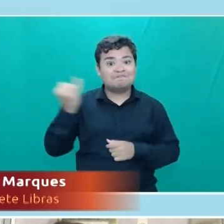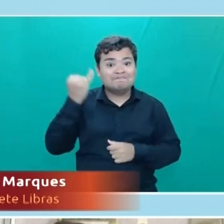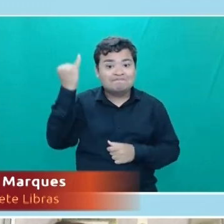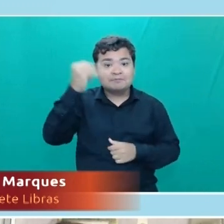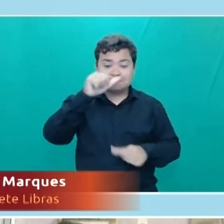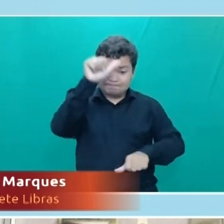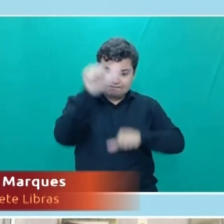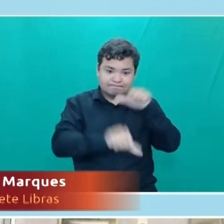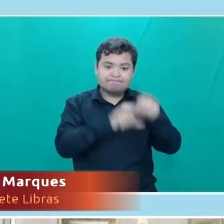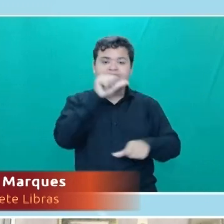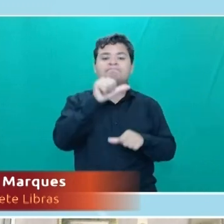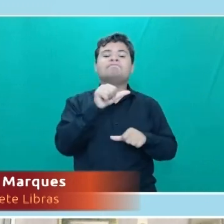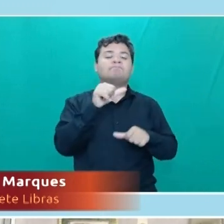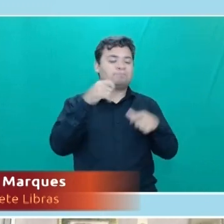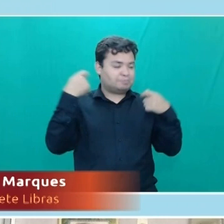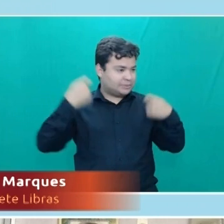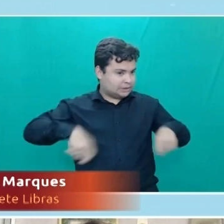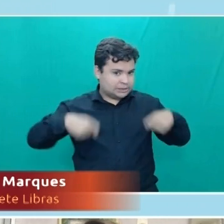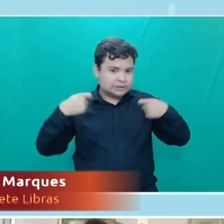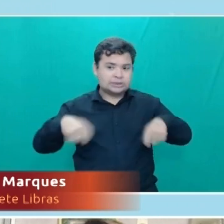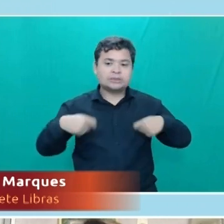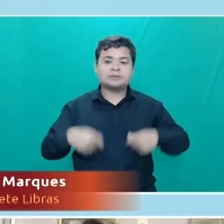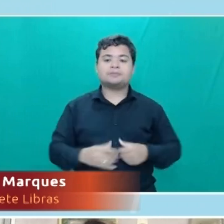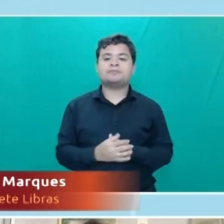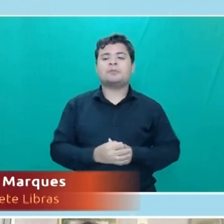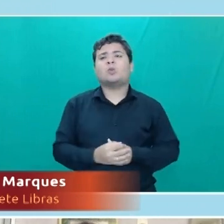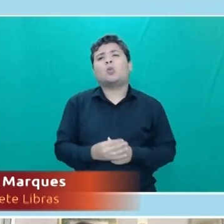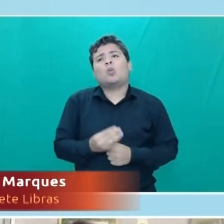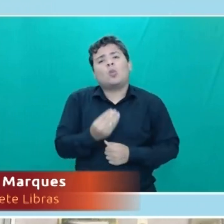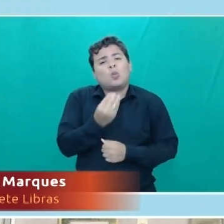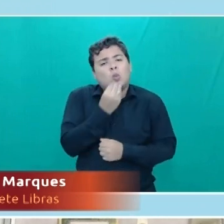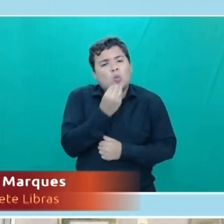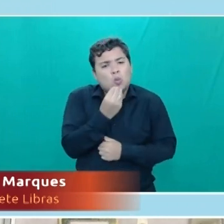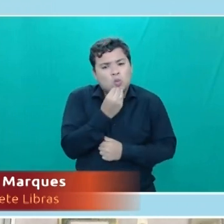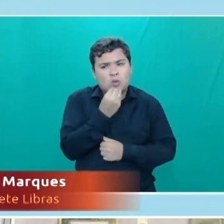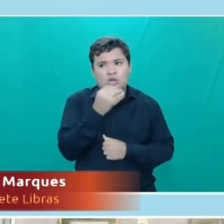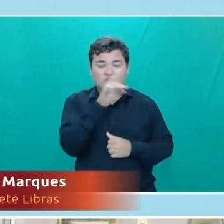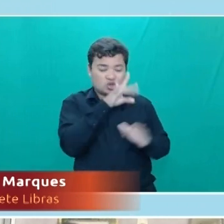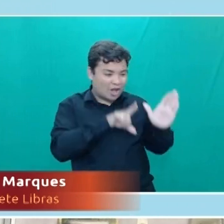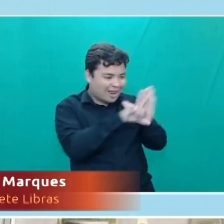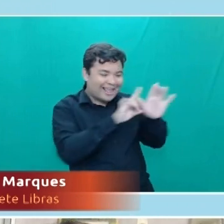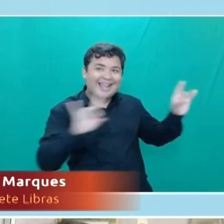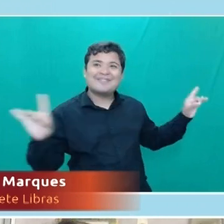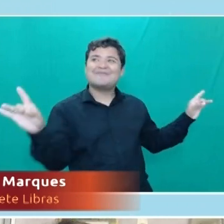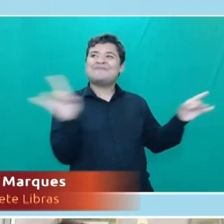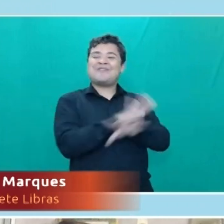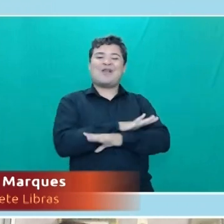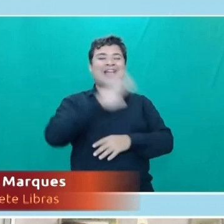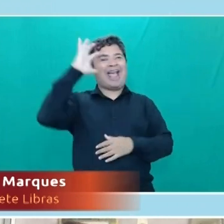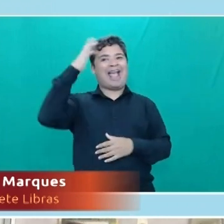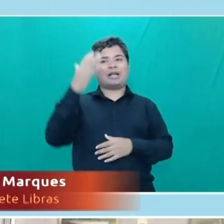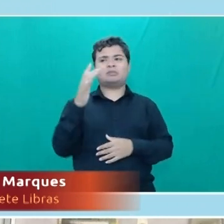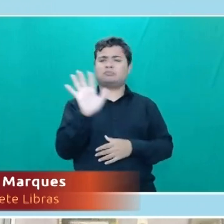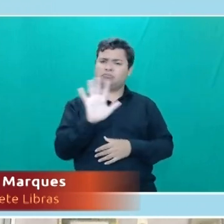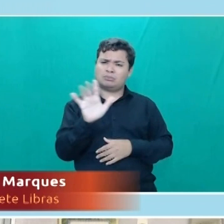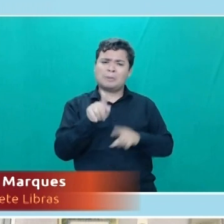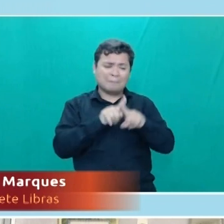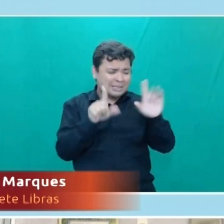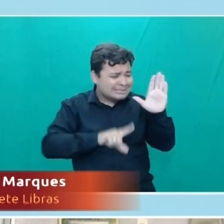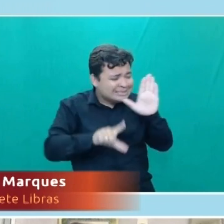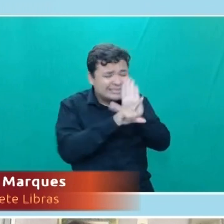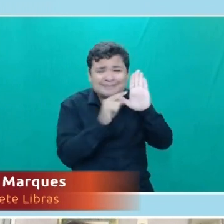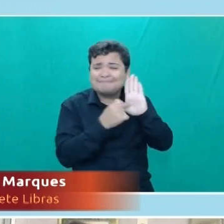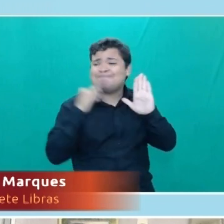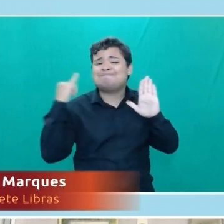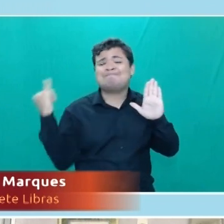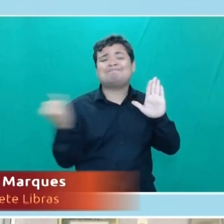alteração legislativa, né? Lógico que não é apenas ela, mas ela é de suma importância aqui, a